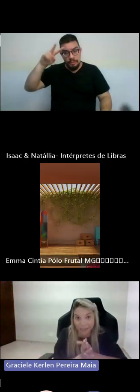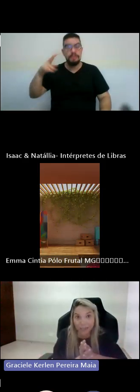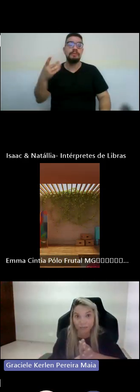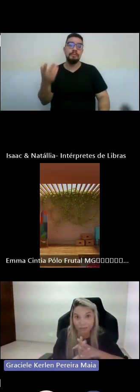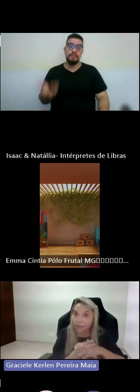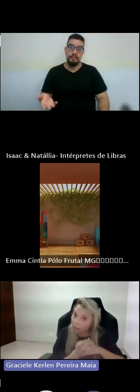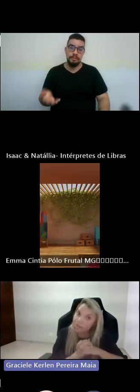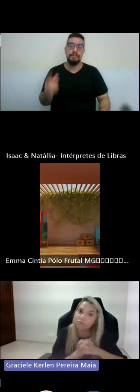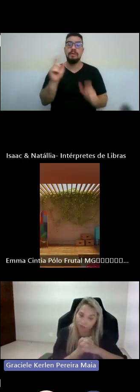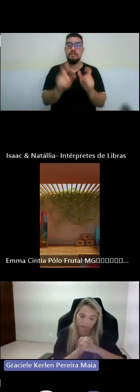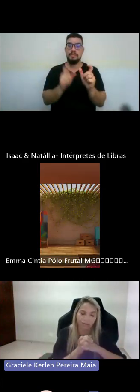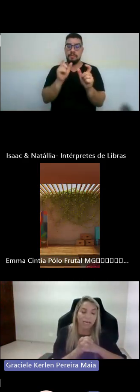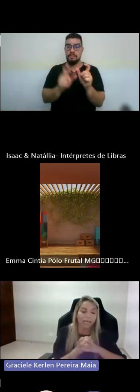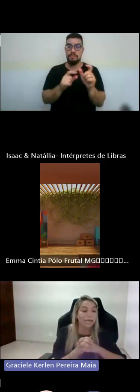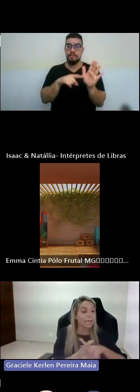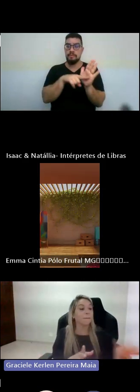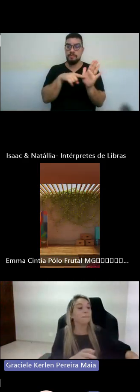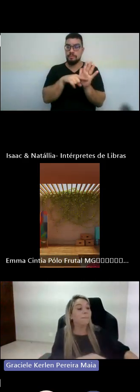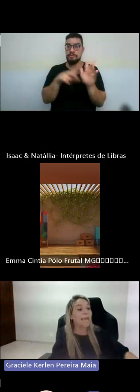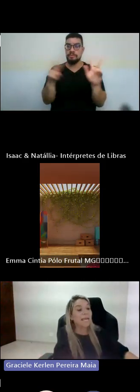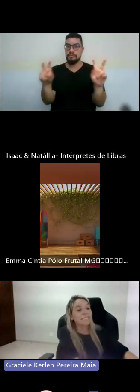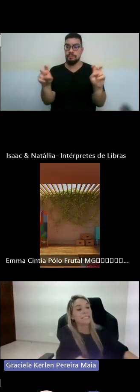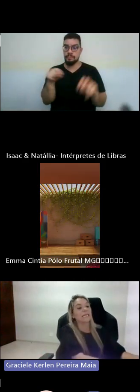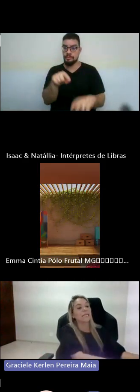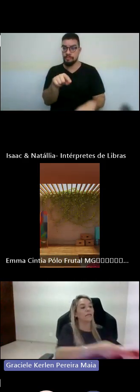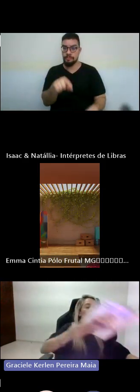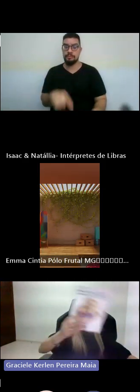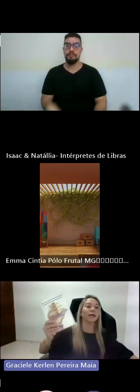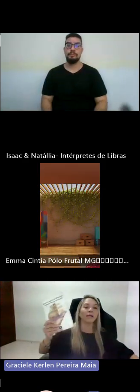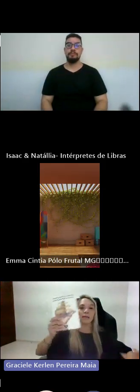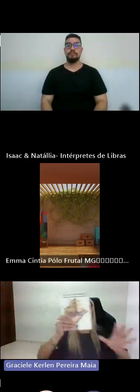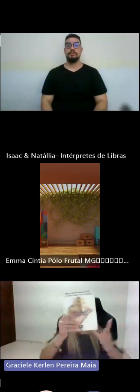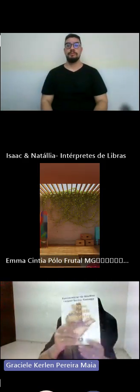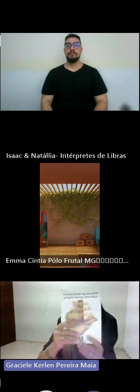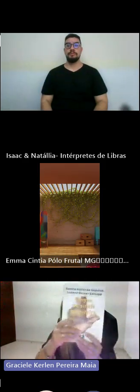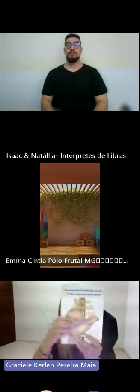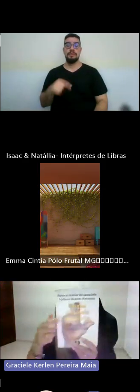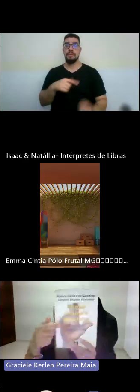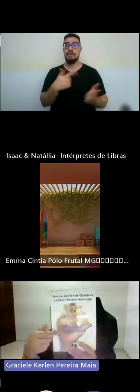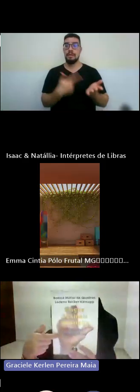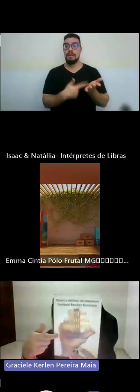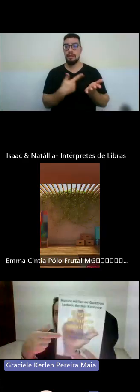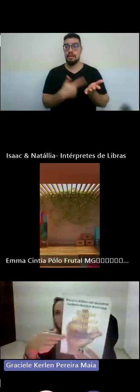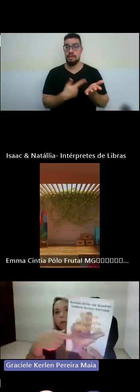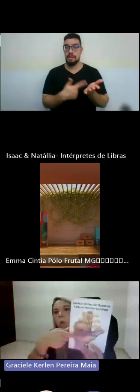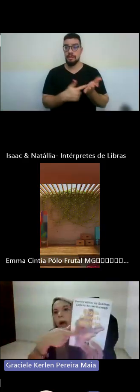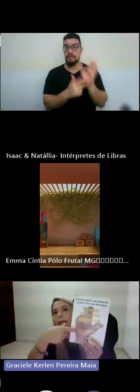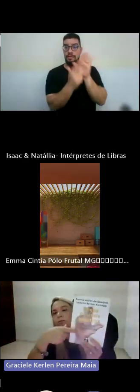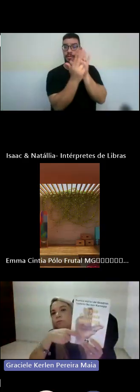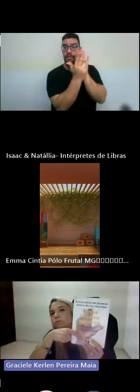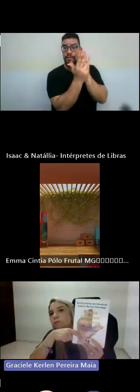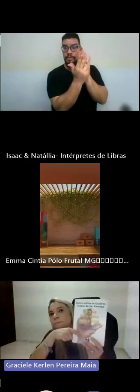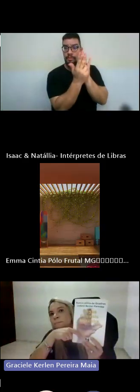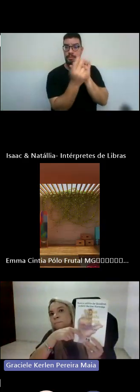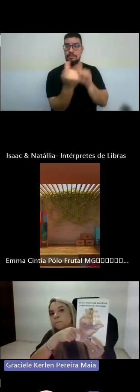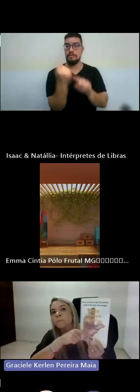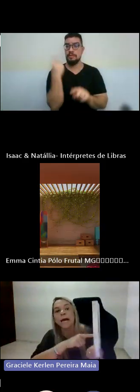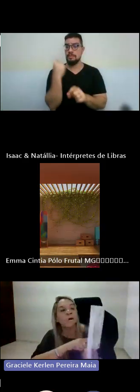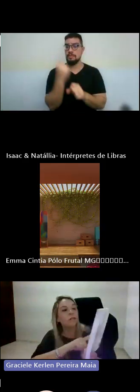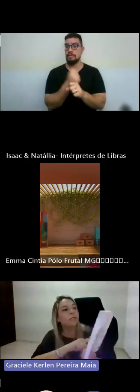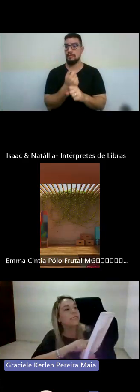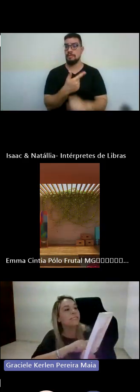estuda isso, tá certo? Ela estuda isso. E aí, nesse livro aqui, que é lá de